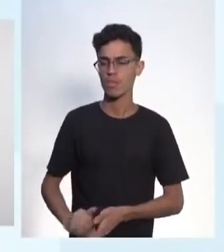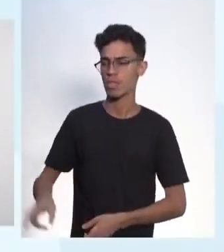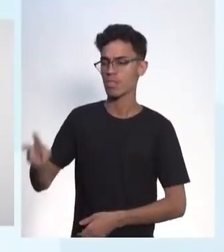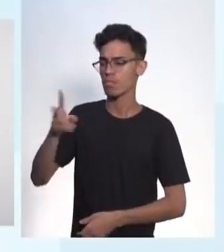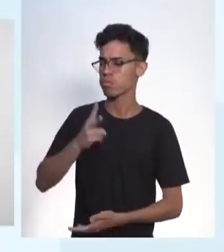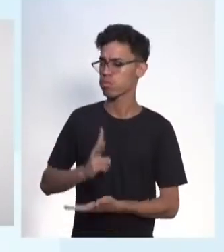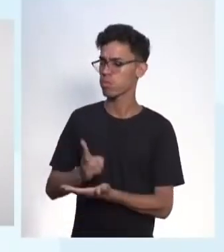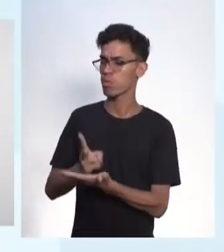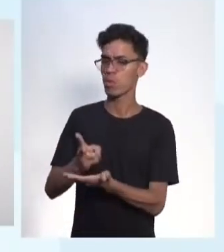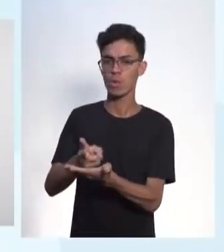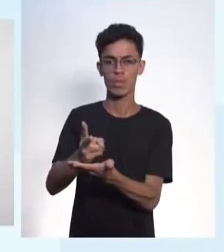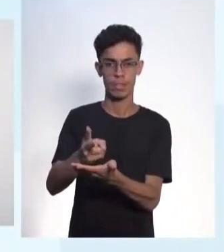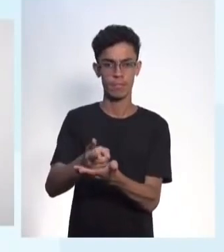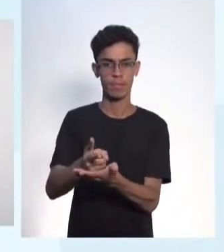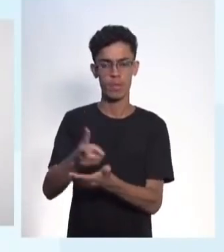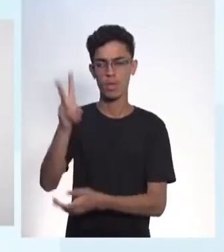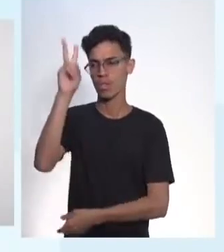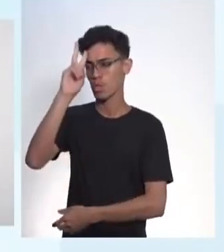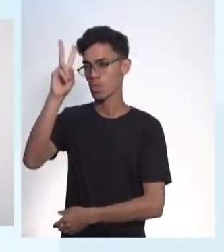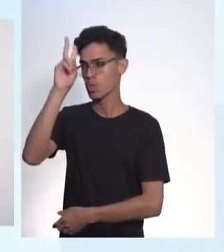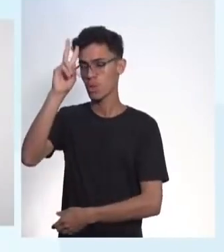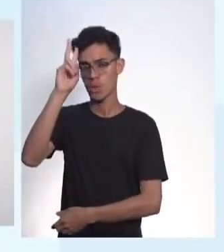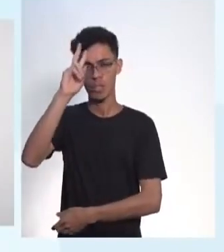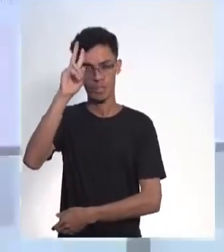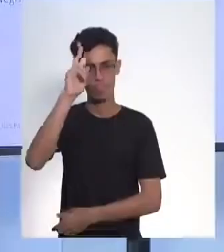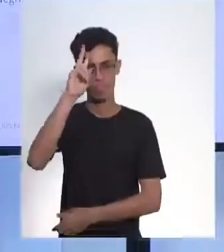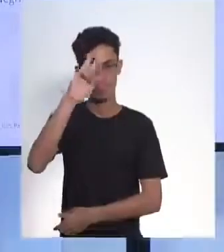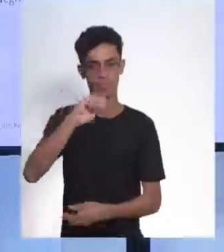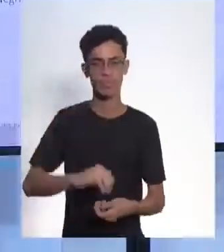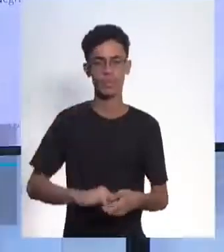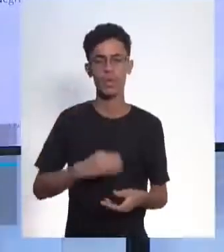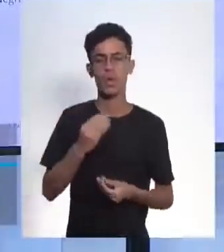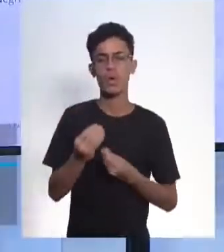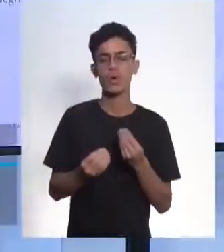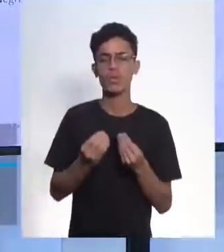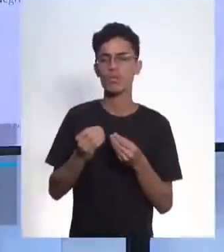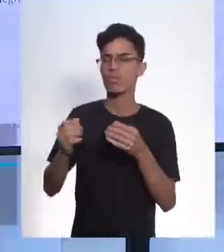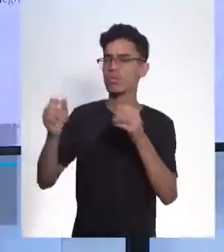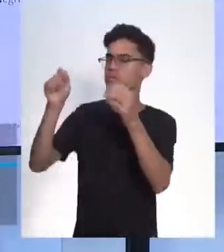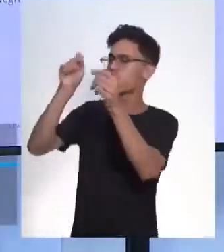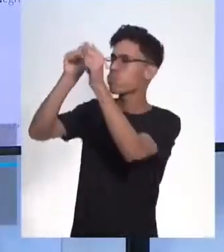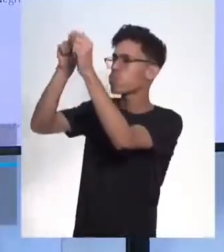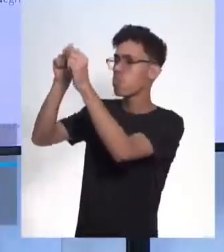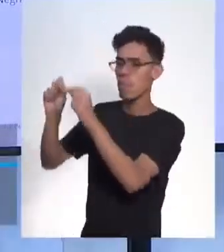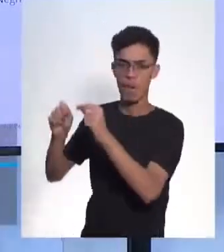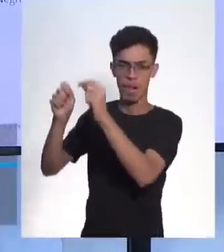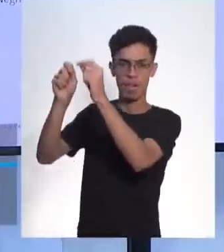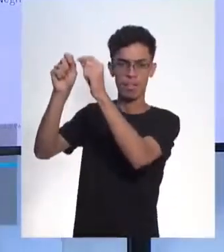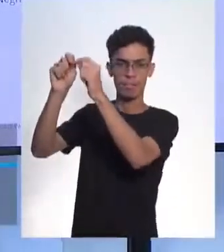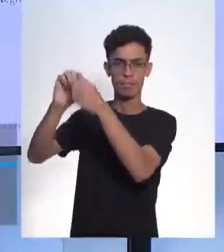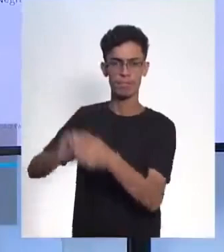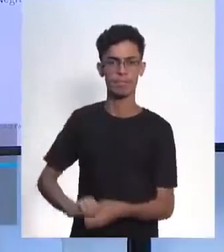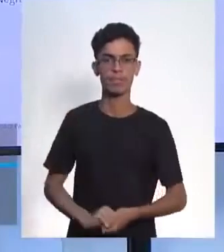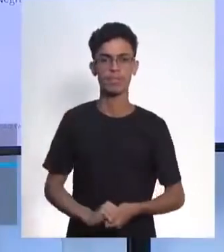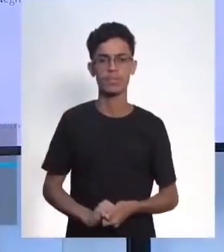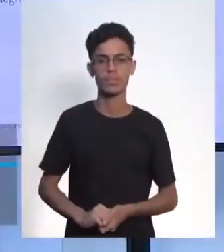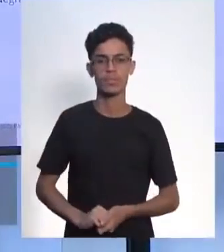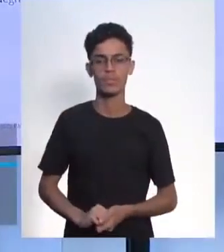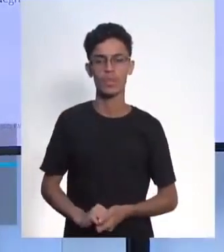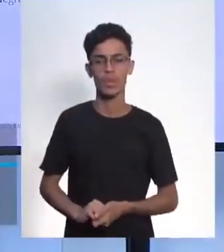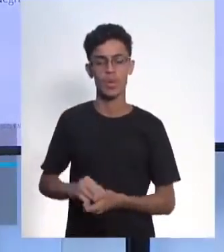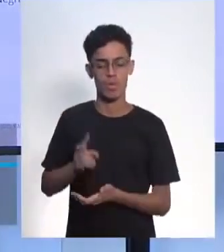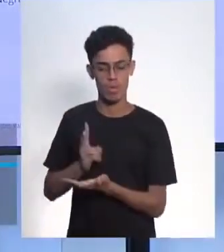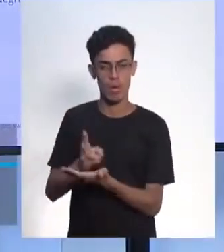imortalizou na literatura, também nas homenagens, né, como estátuas, como bustos, em homenagem a Zumbi